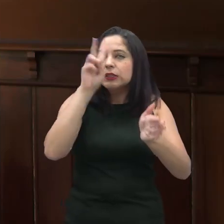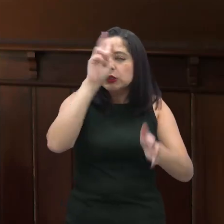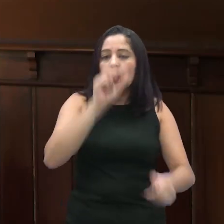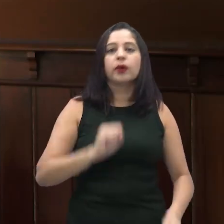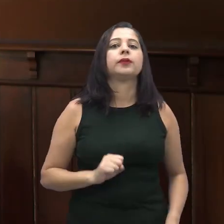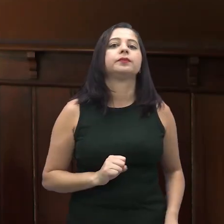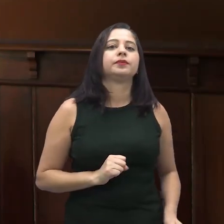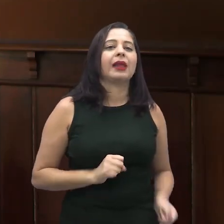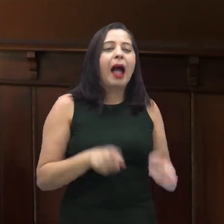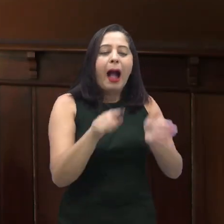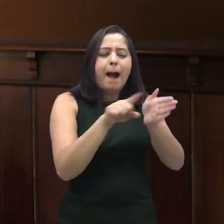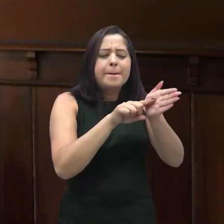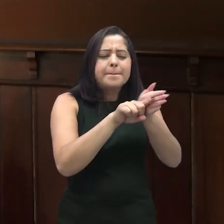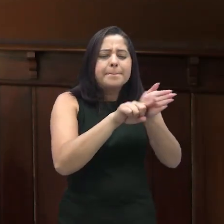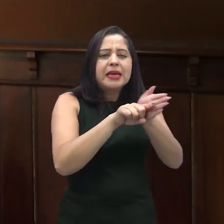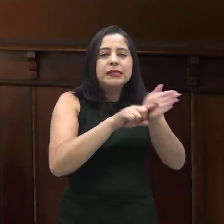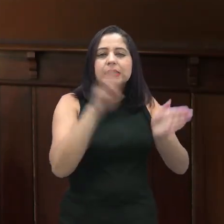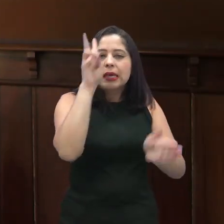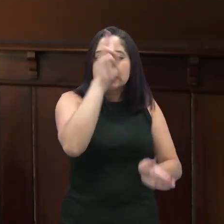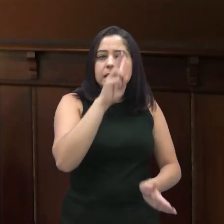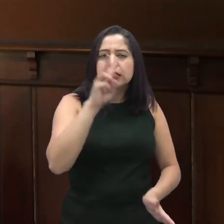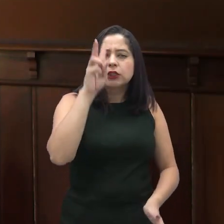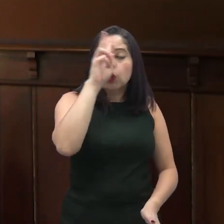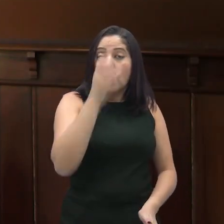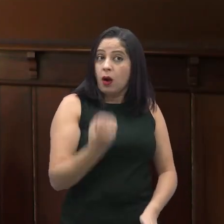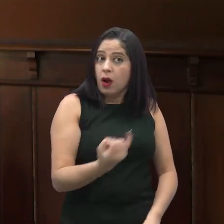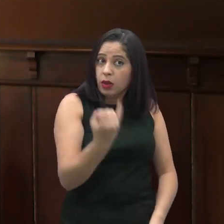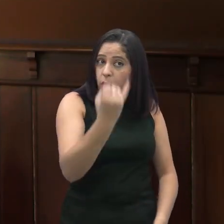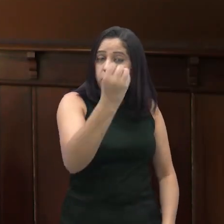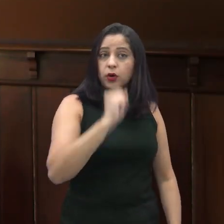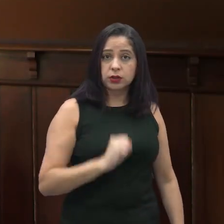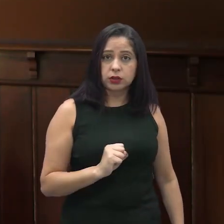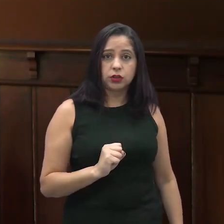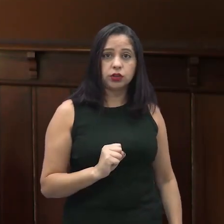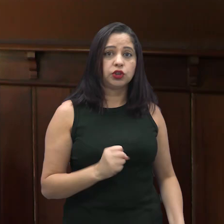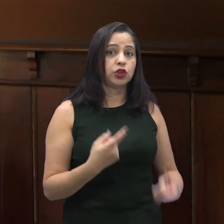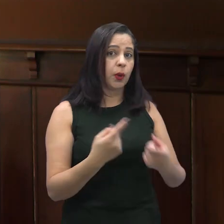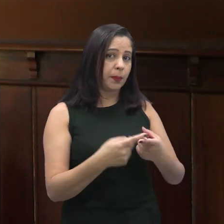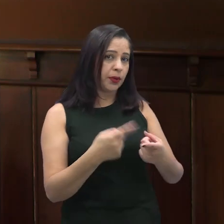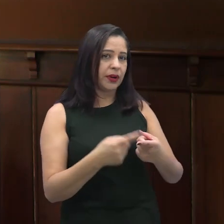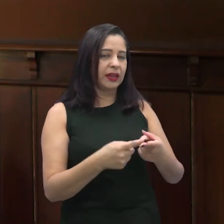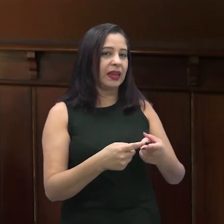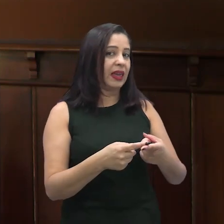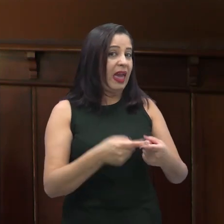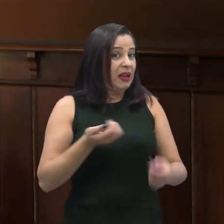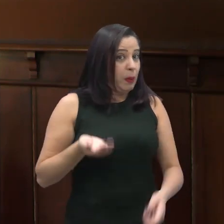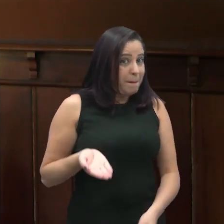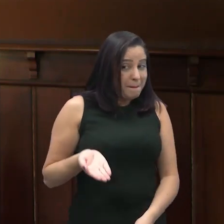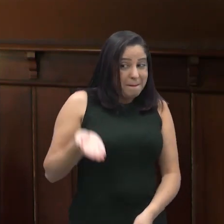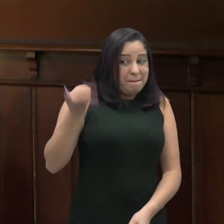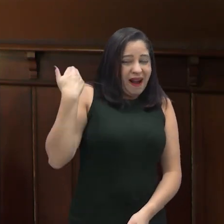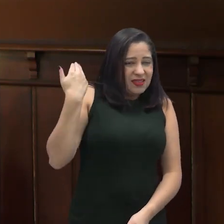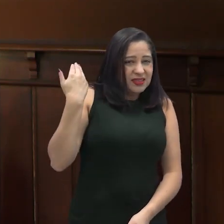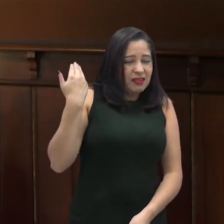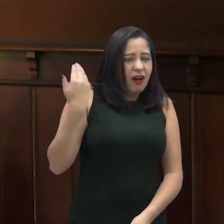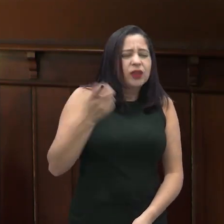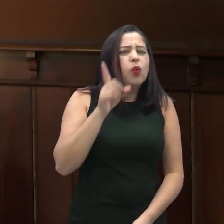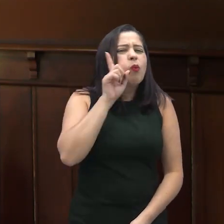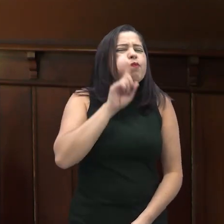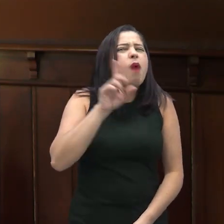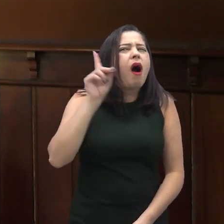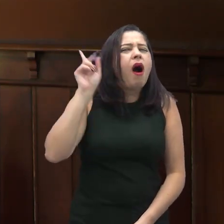A pesquisa de campo é o grande cerne do Museu do Folclore, né? Ela vem, inclusive, desde antes da criação do Museu do